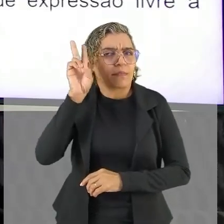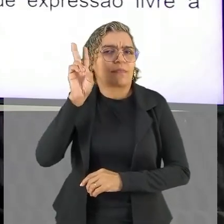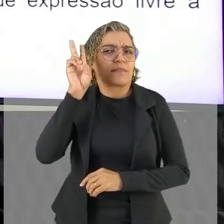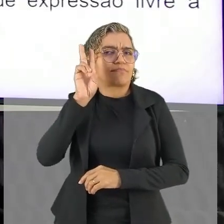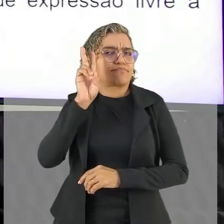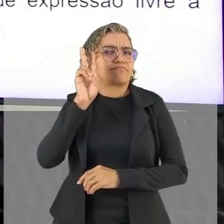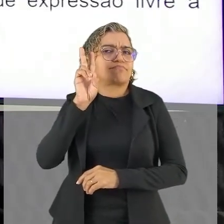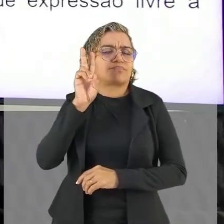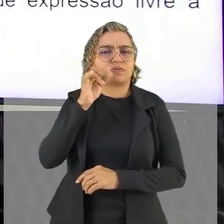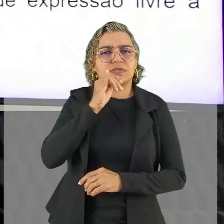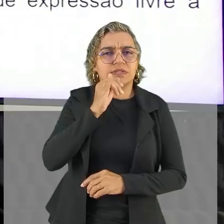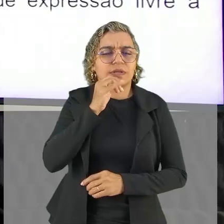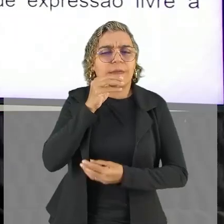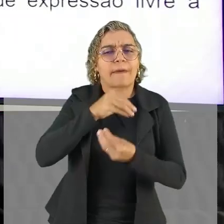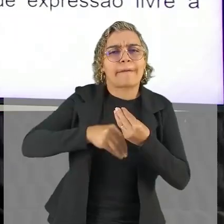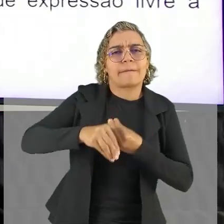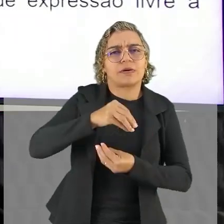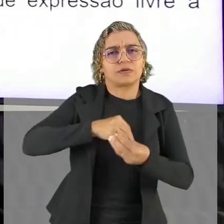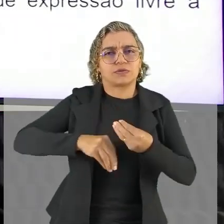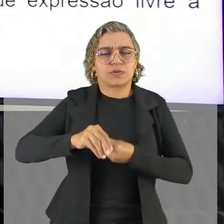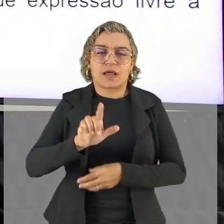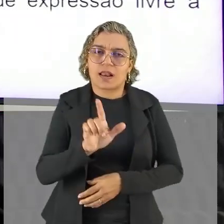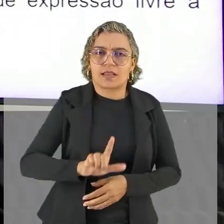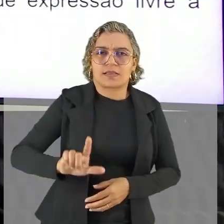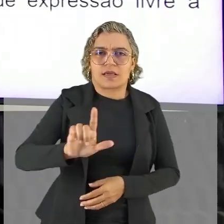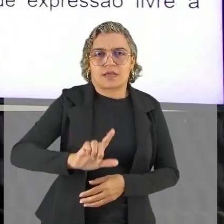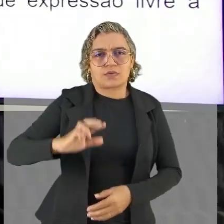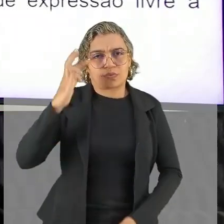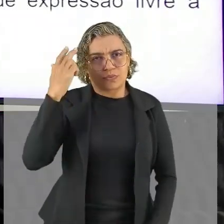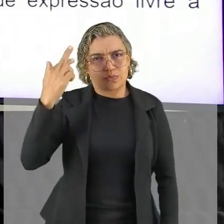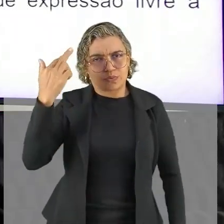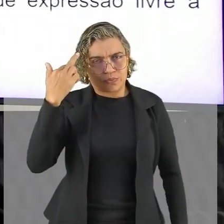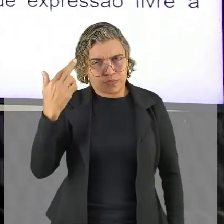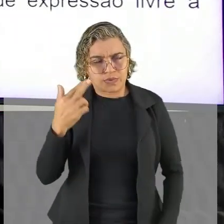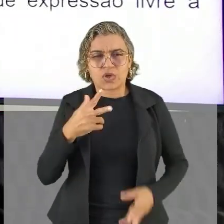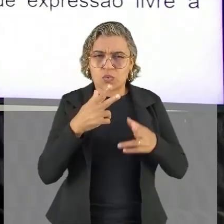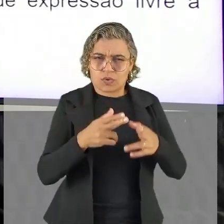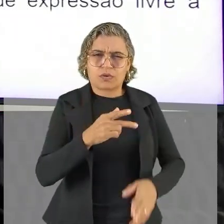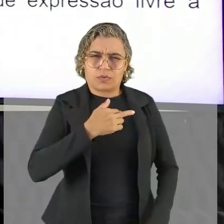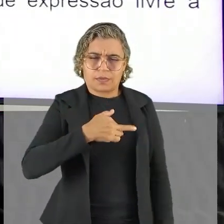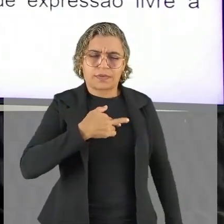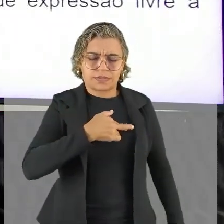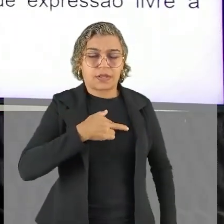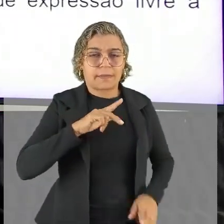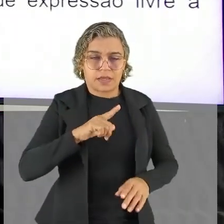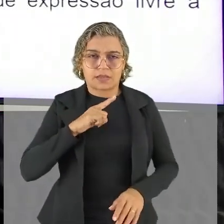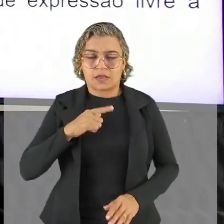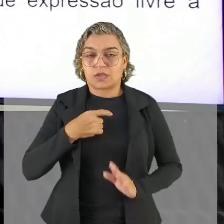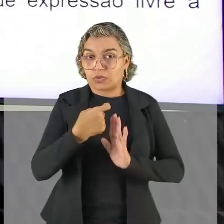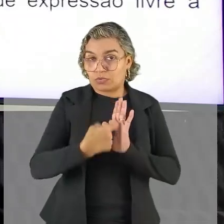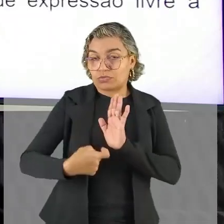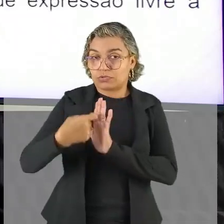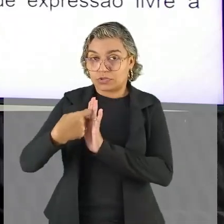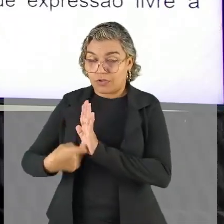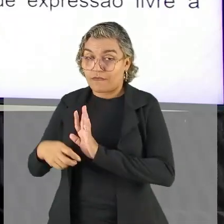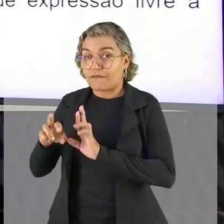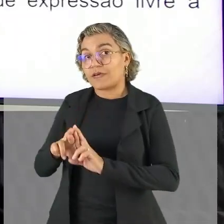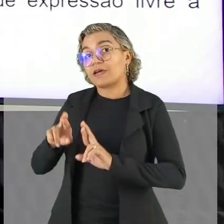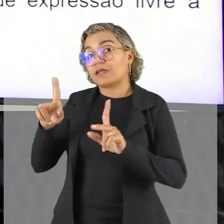enfim, misturar com a literatura, com a história, como foi o caso do romanceiro. Mas aqui a gente tem dois textos completamente